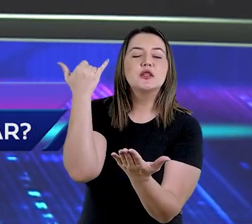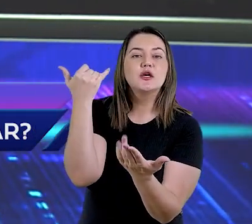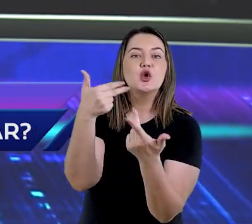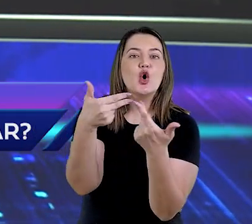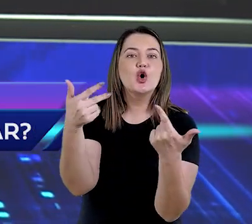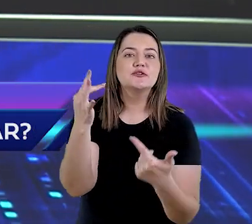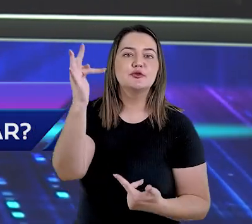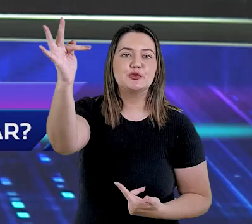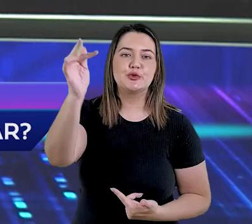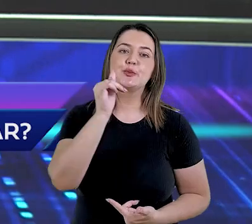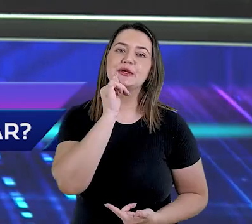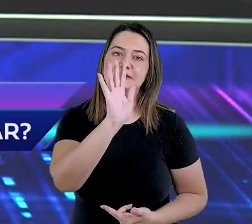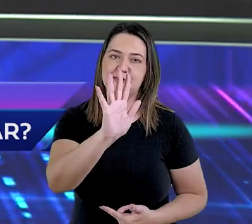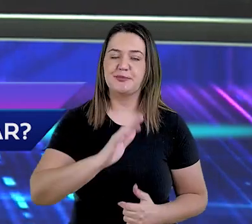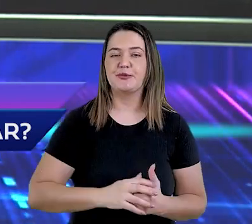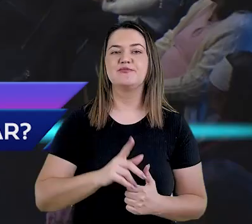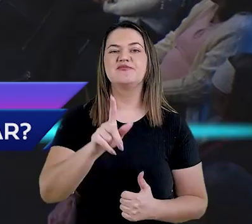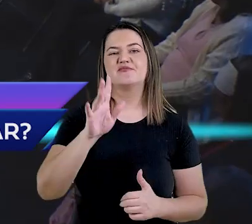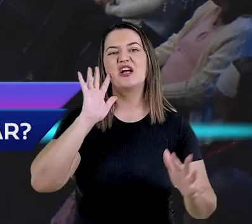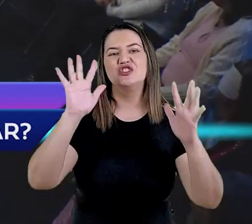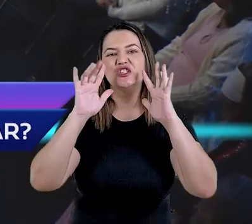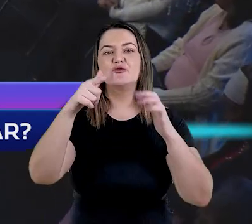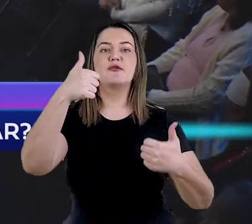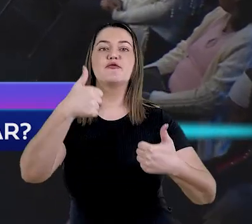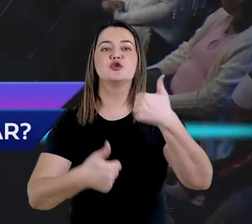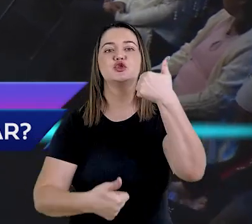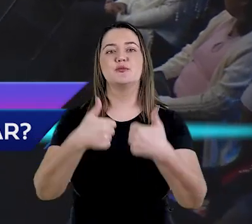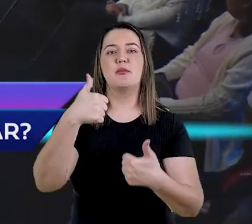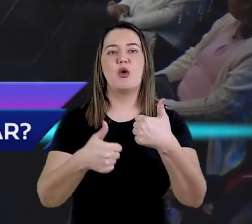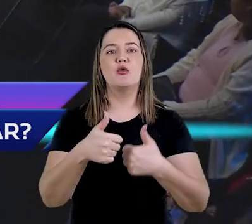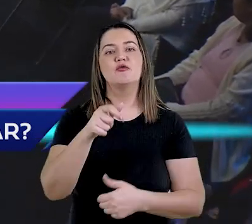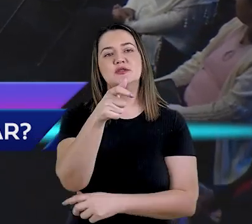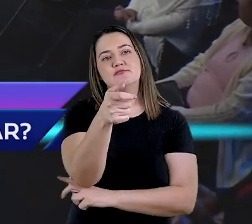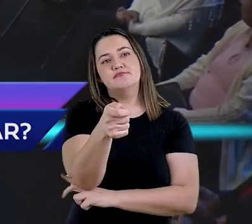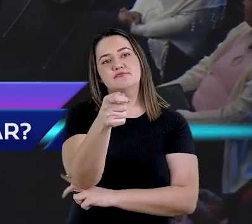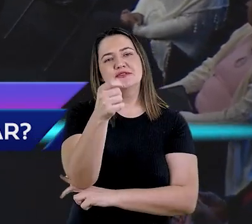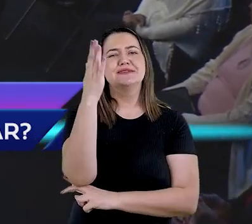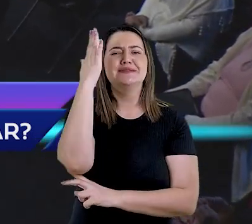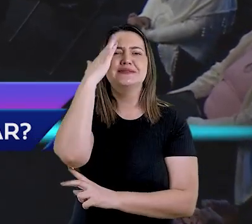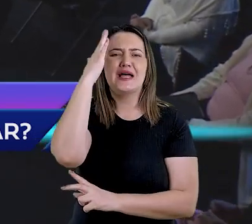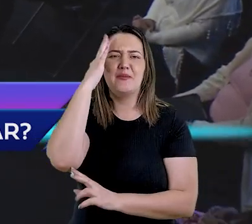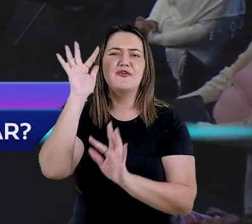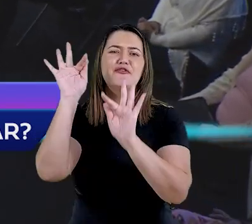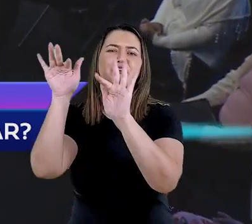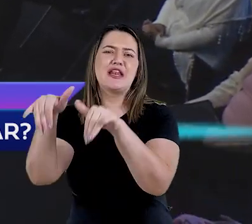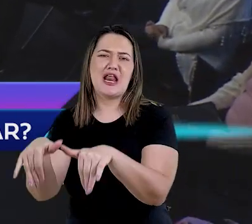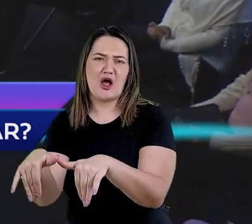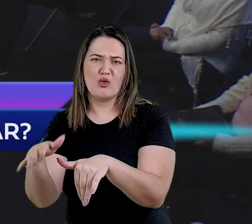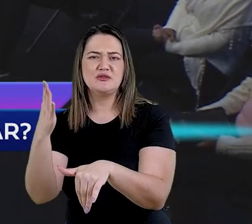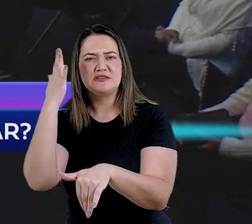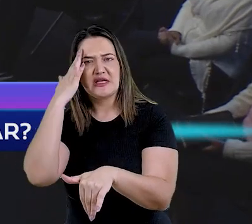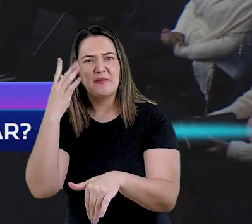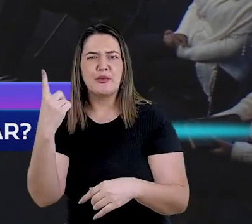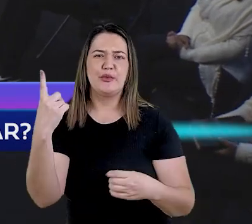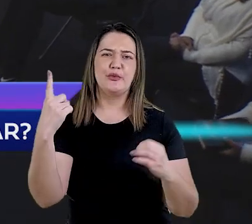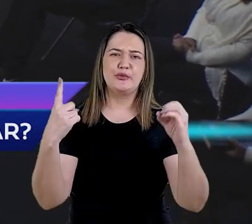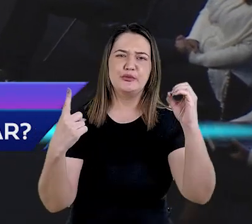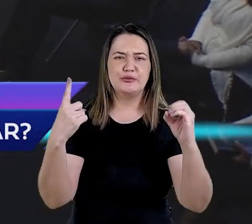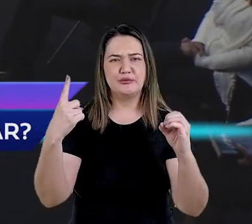por exemplo, assistindo um jogo de futebol e você já sabe o resultado da partida. É diferente a forma como você vai